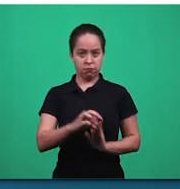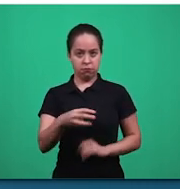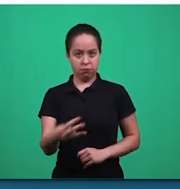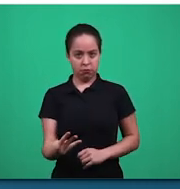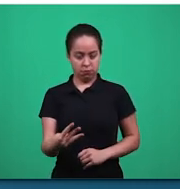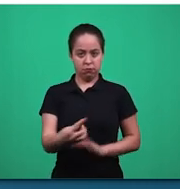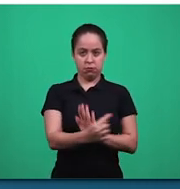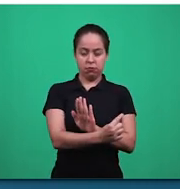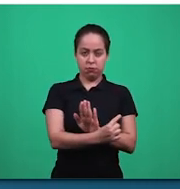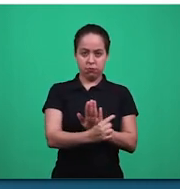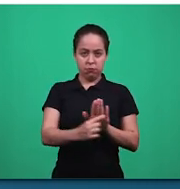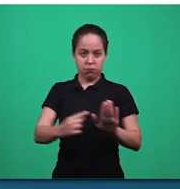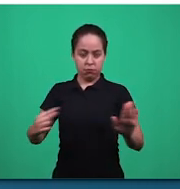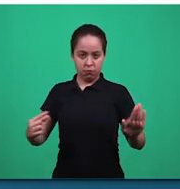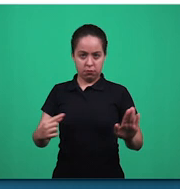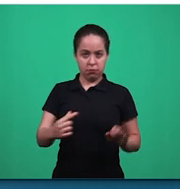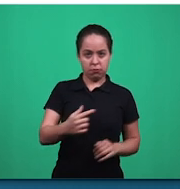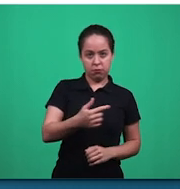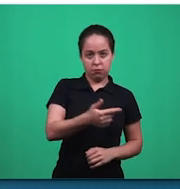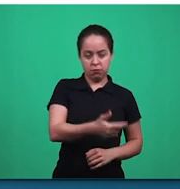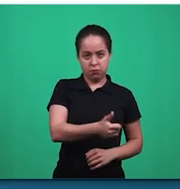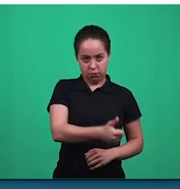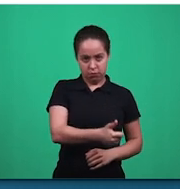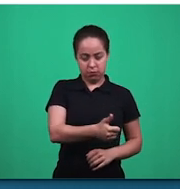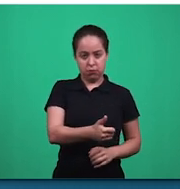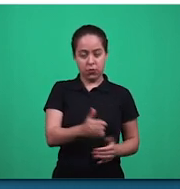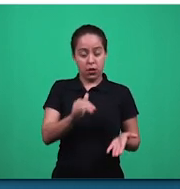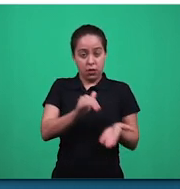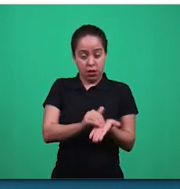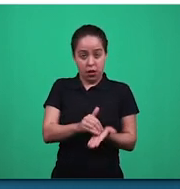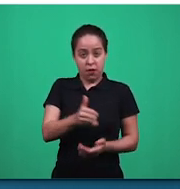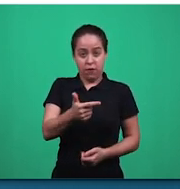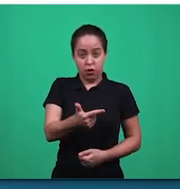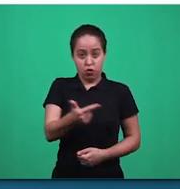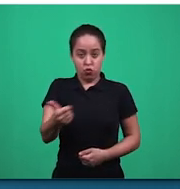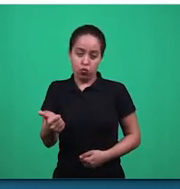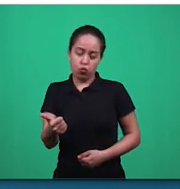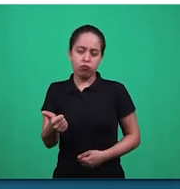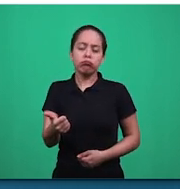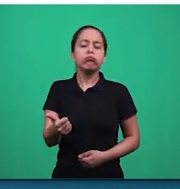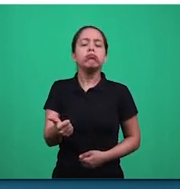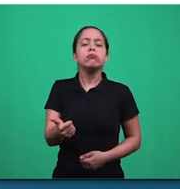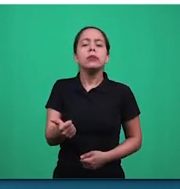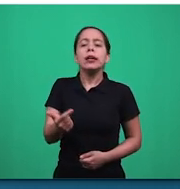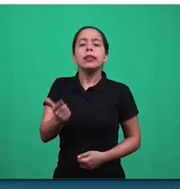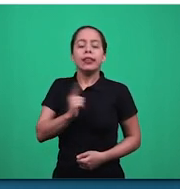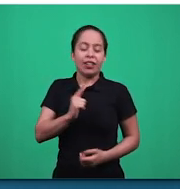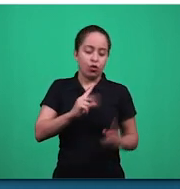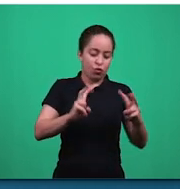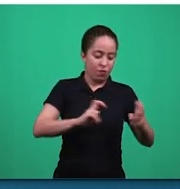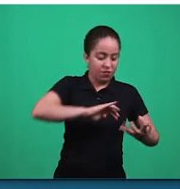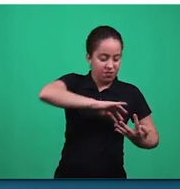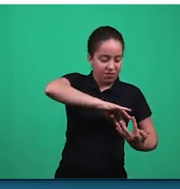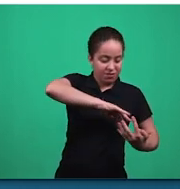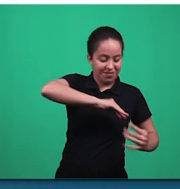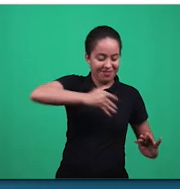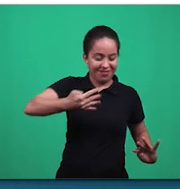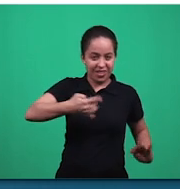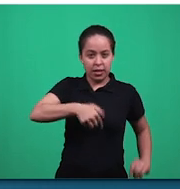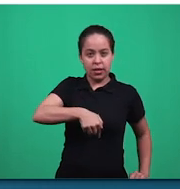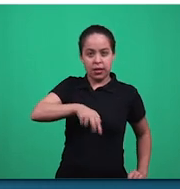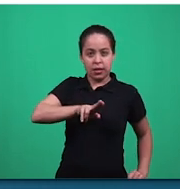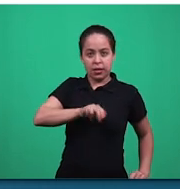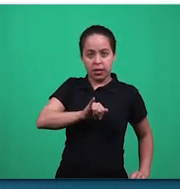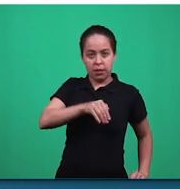João, capítulo 3, versos 1 a 21, qual a relação